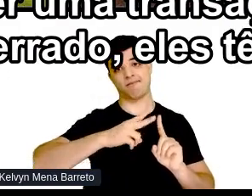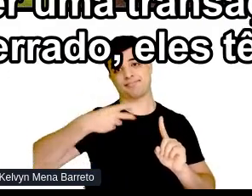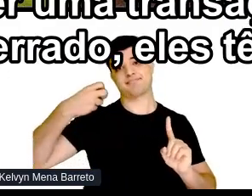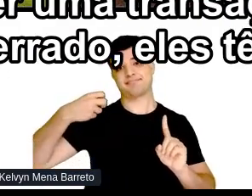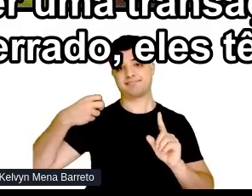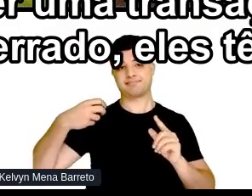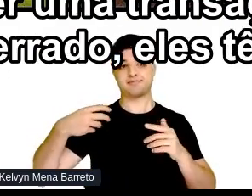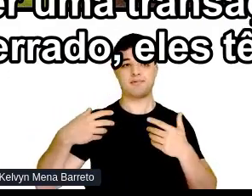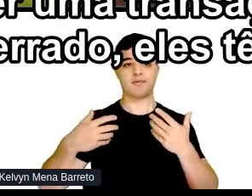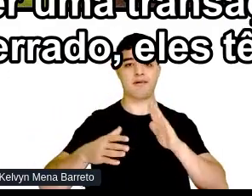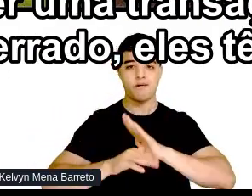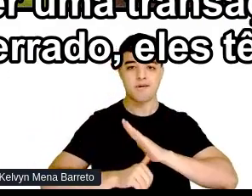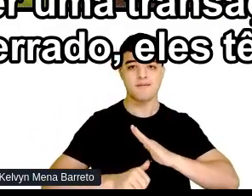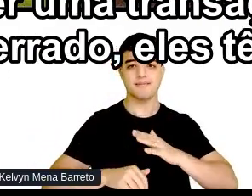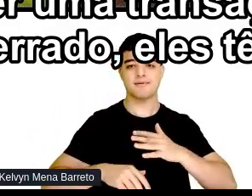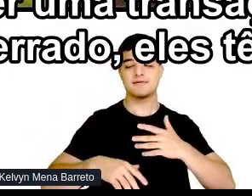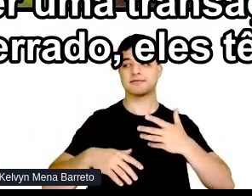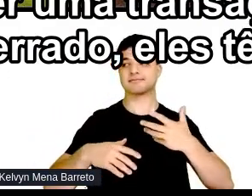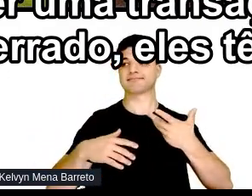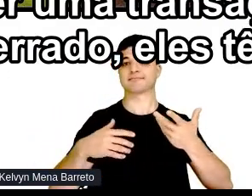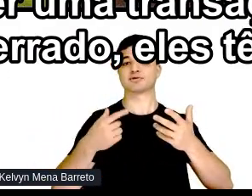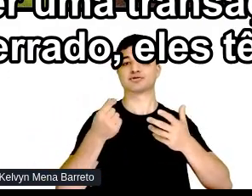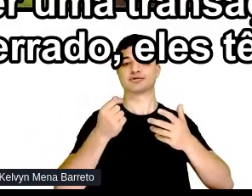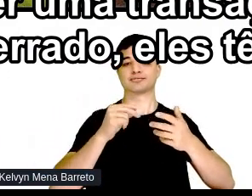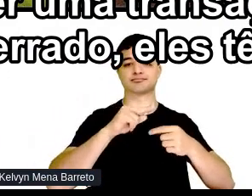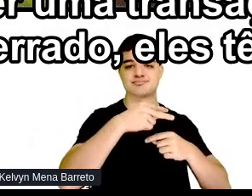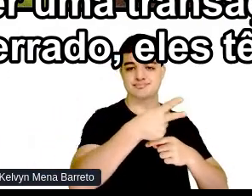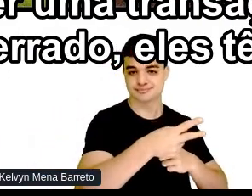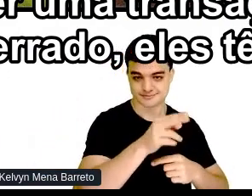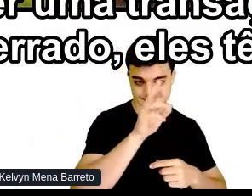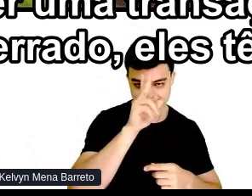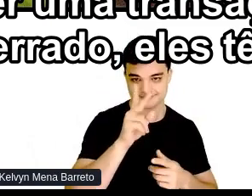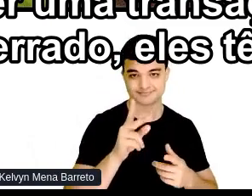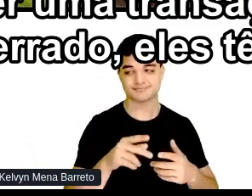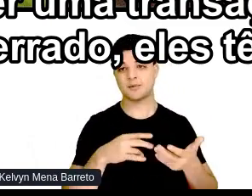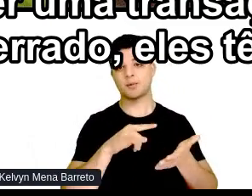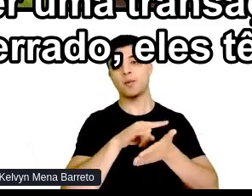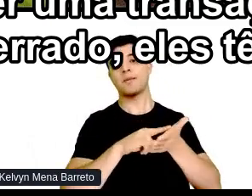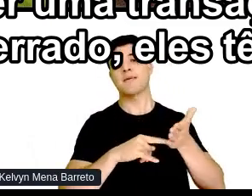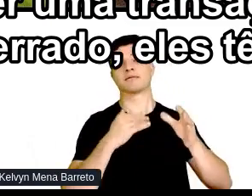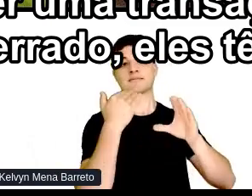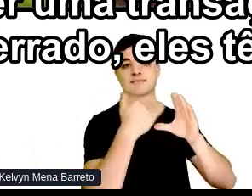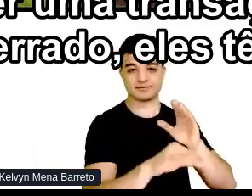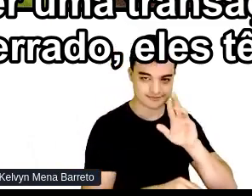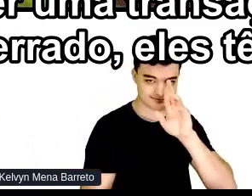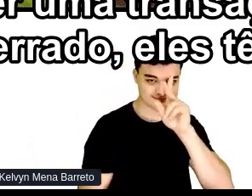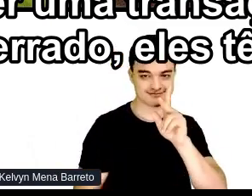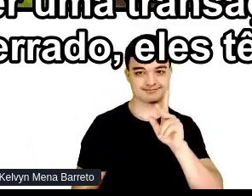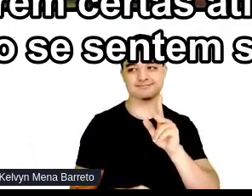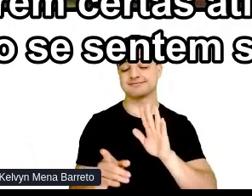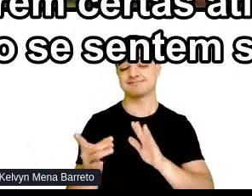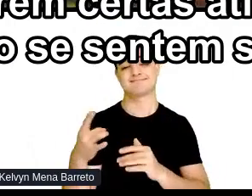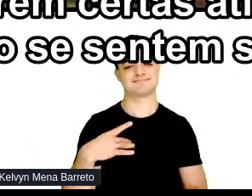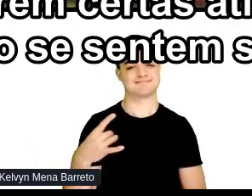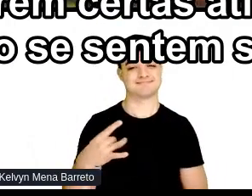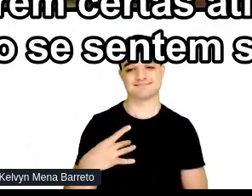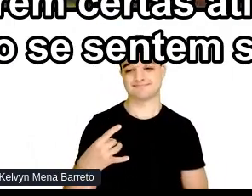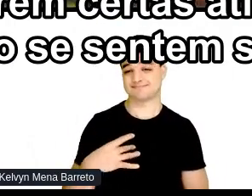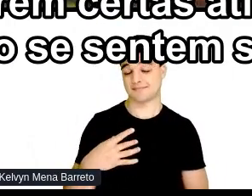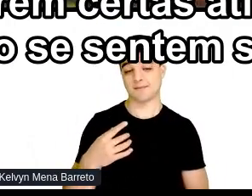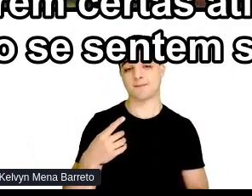aderir para se alinharem ali com o público e incluir esse público idoso nos seus produtos.